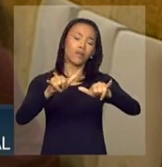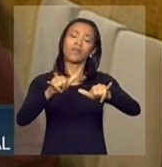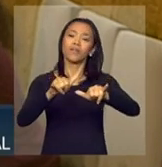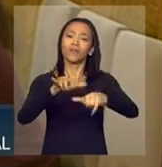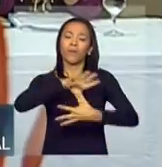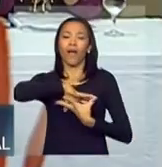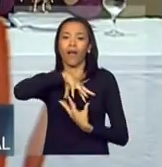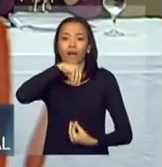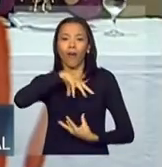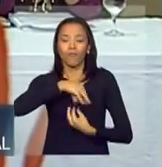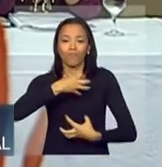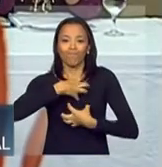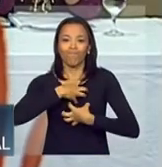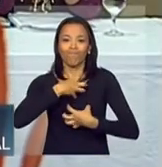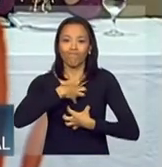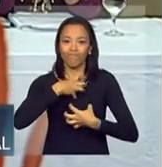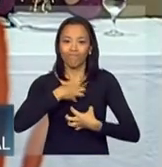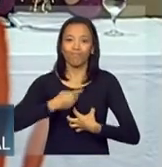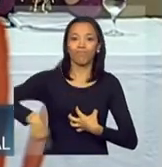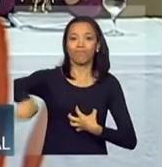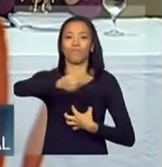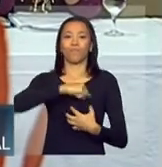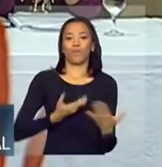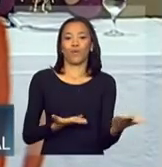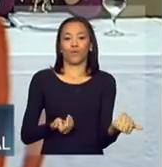aquecida pela juventude.